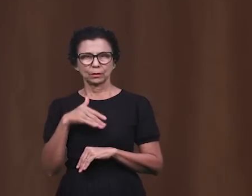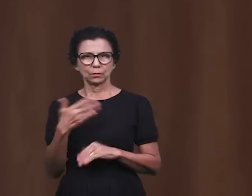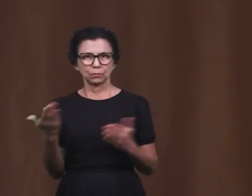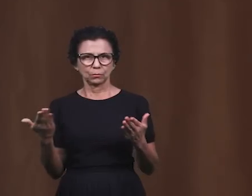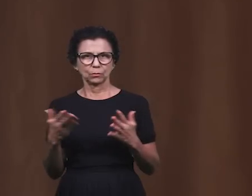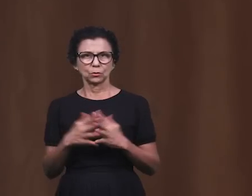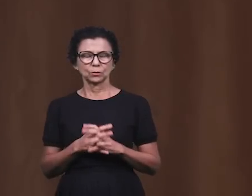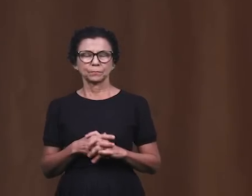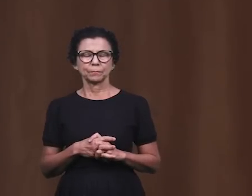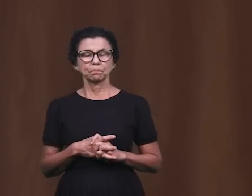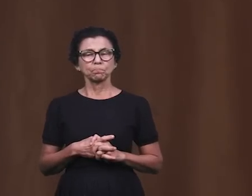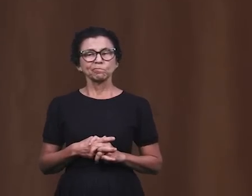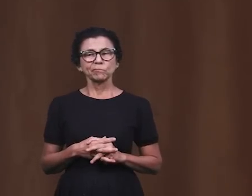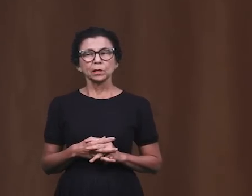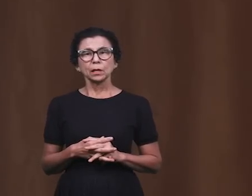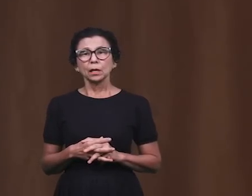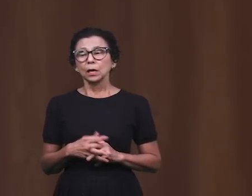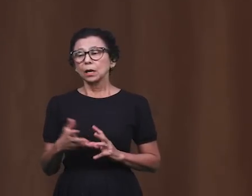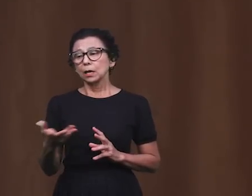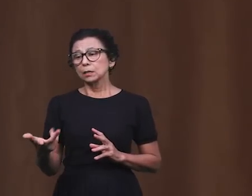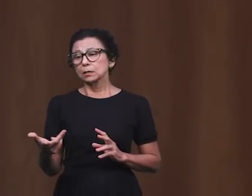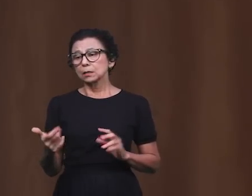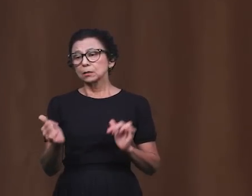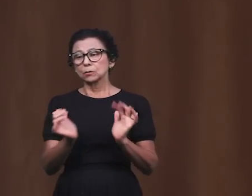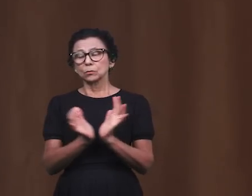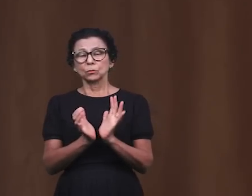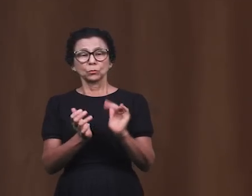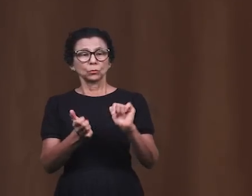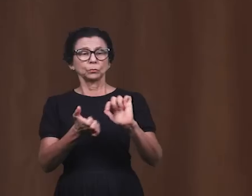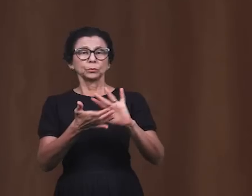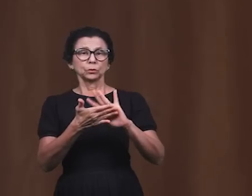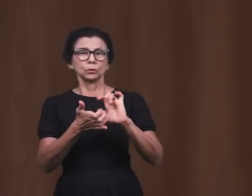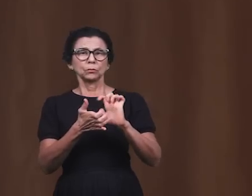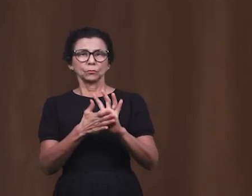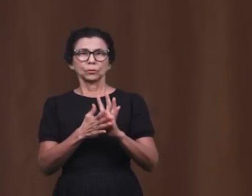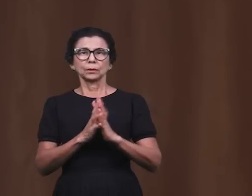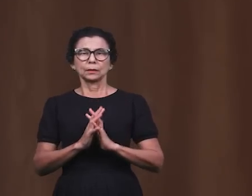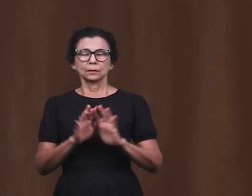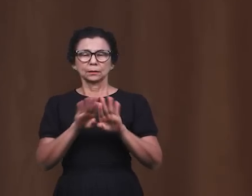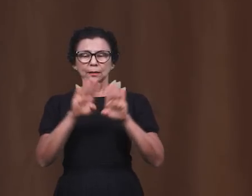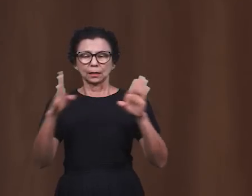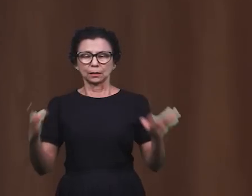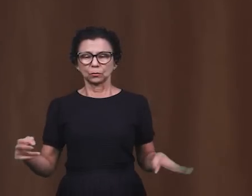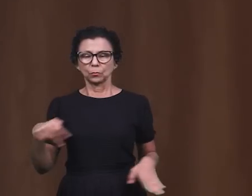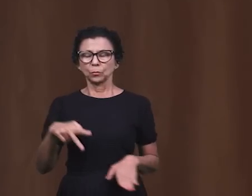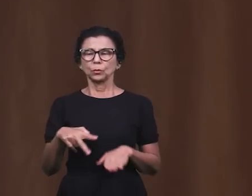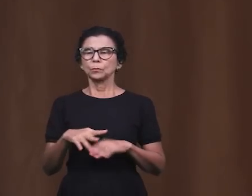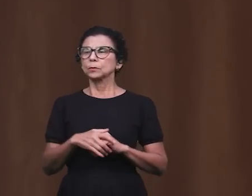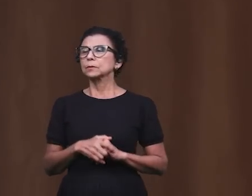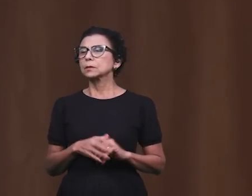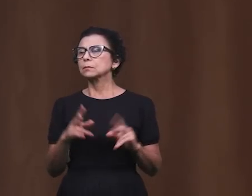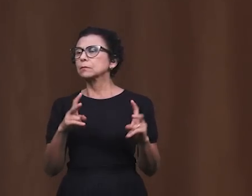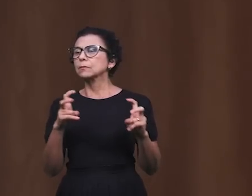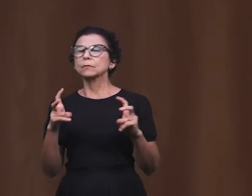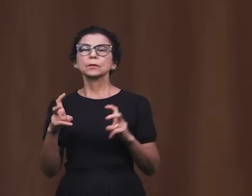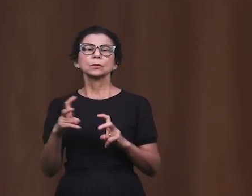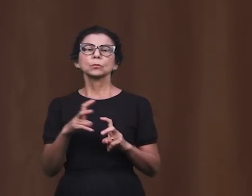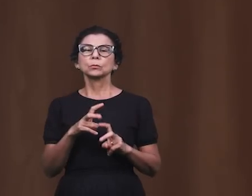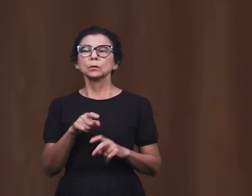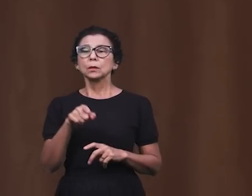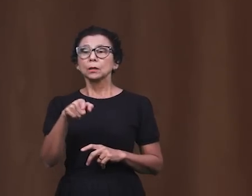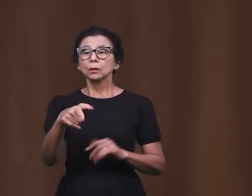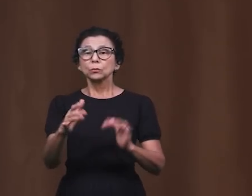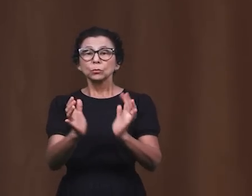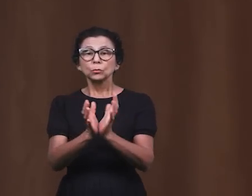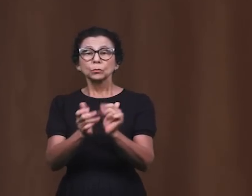às vezes, membro de grupo de louvor, e você do púlpito, você vê tudo, né? Com a boca fechada. Às